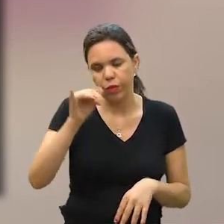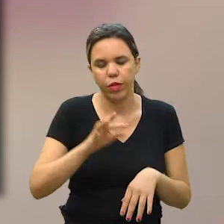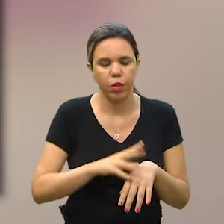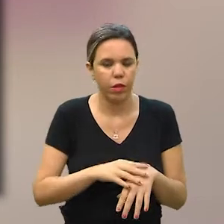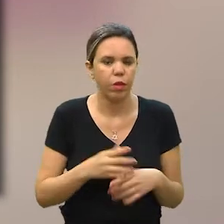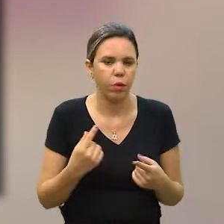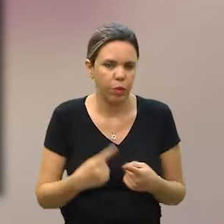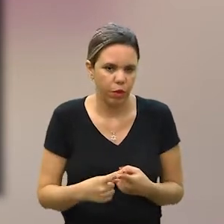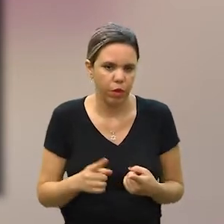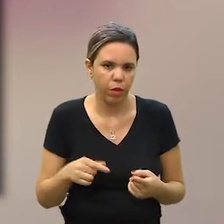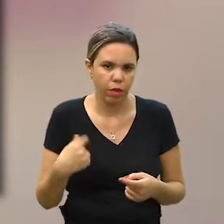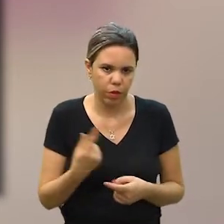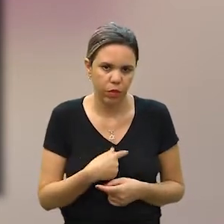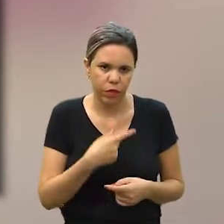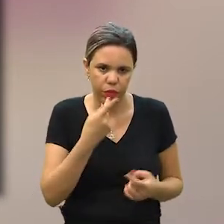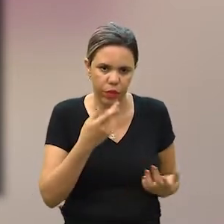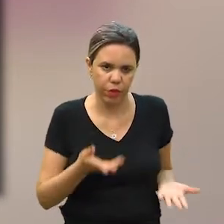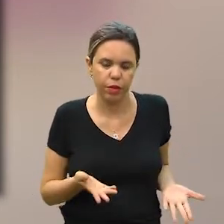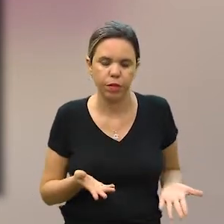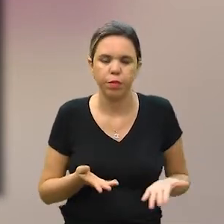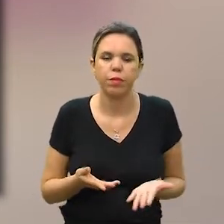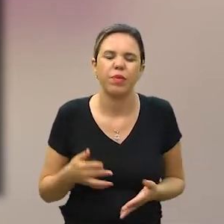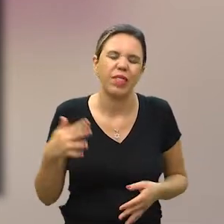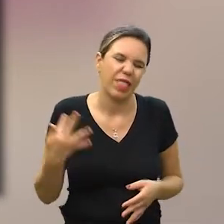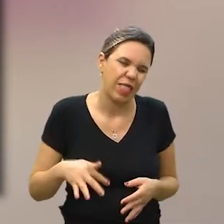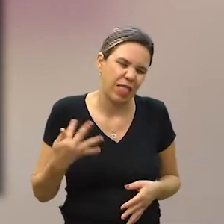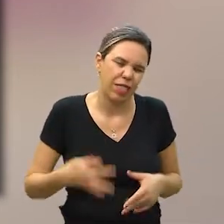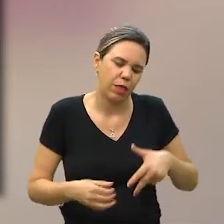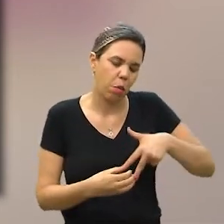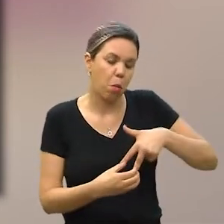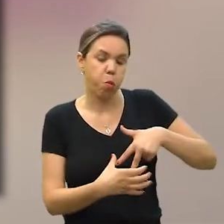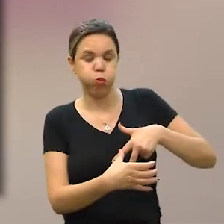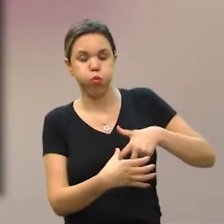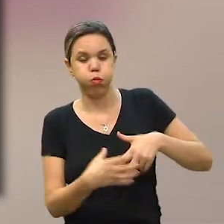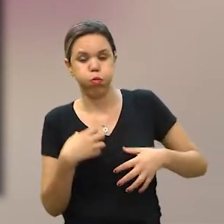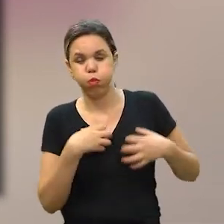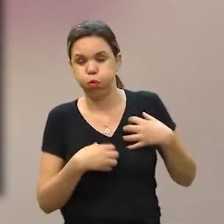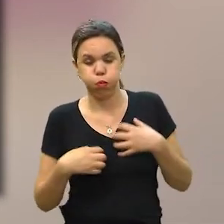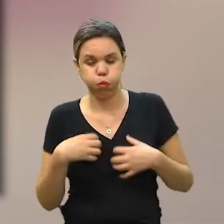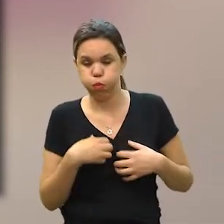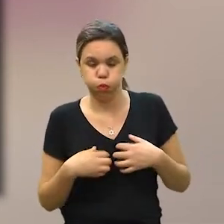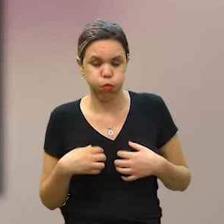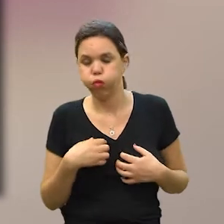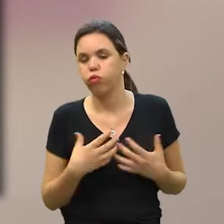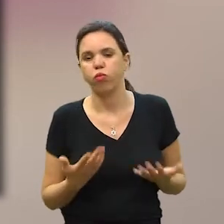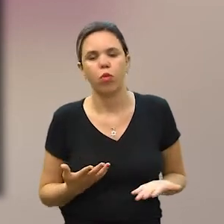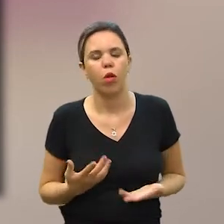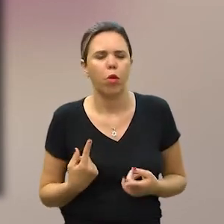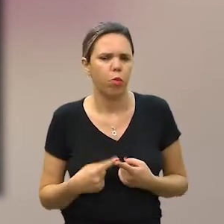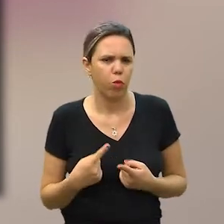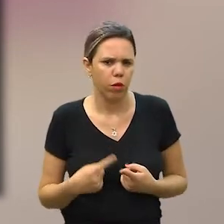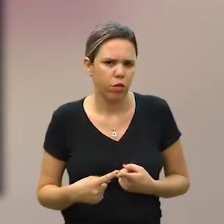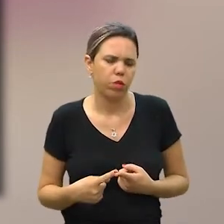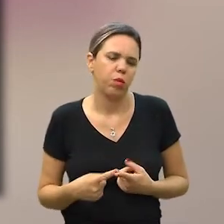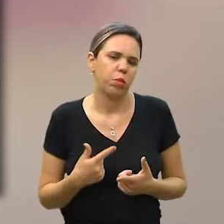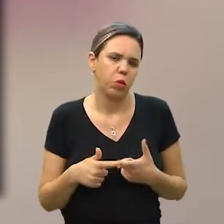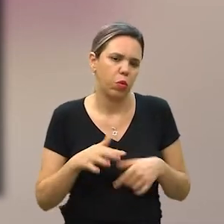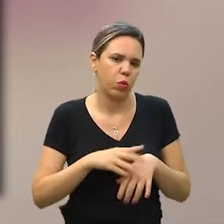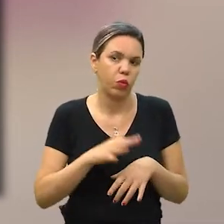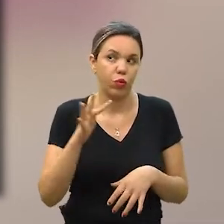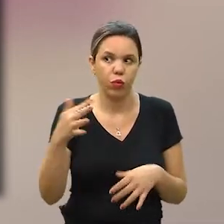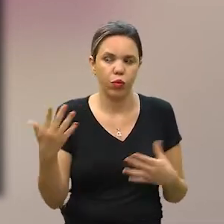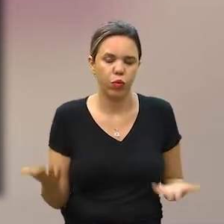Porque a trombose, além do que a gente falou, que dá dor, inchaço, desconforto na perna e pode levar uma